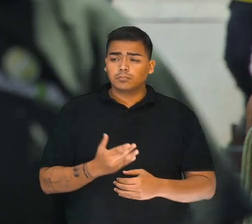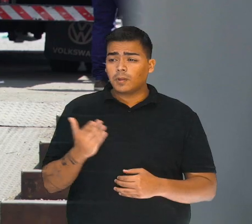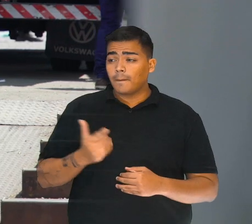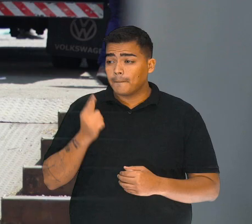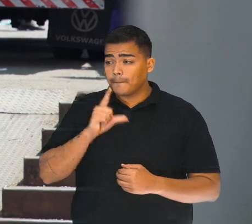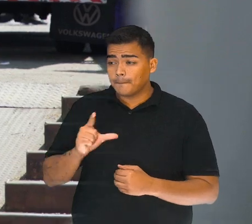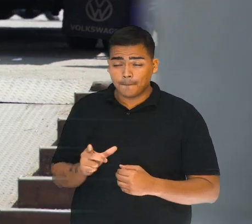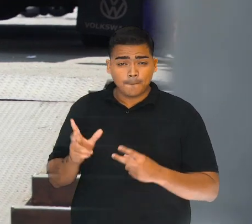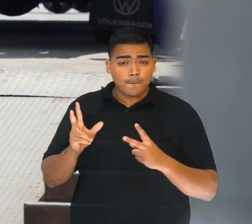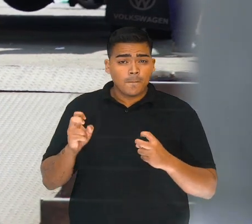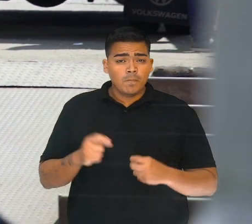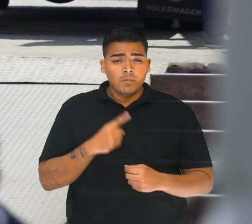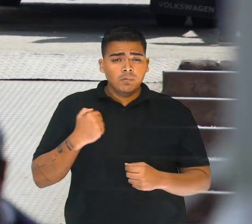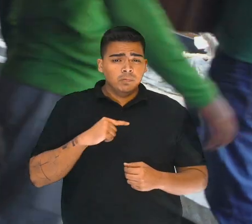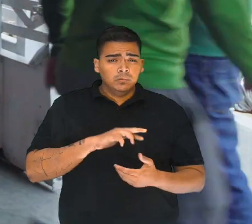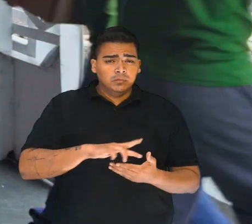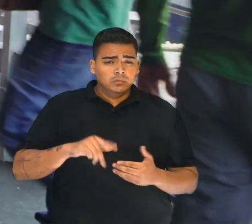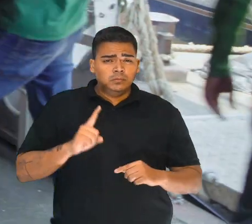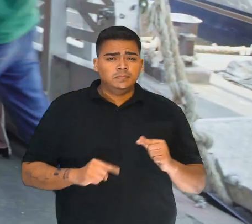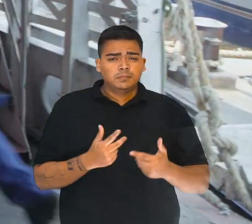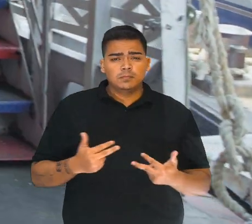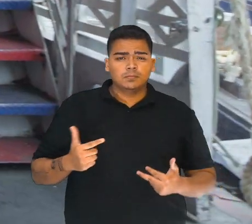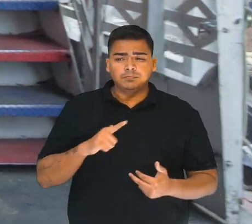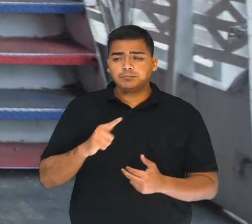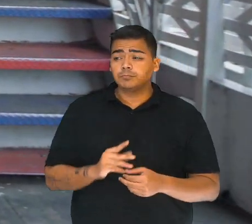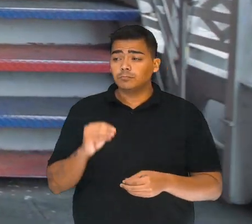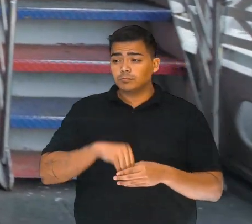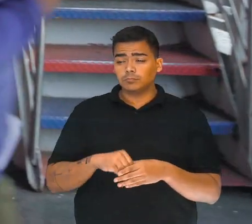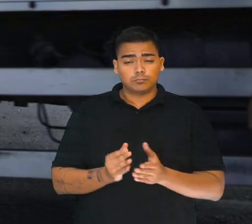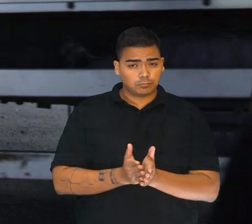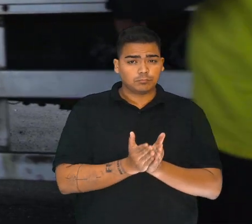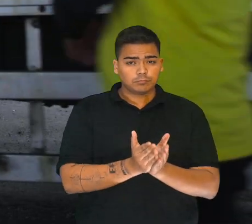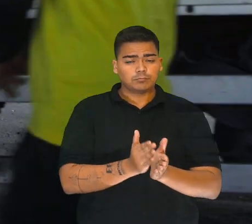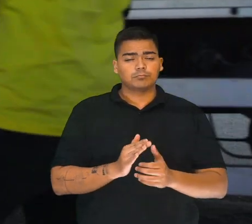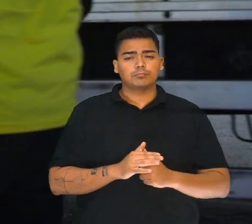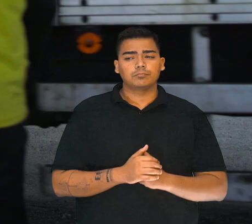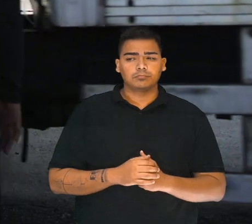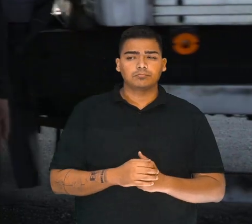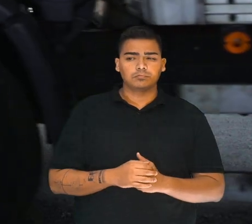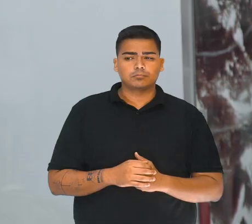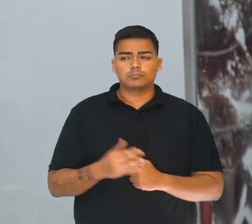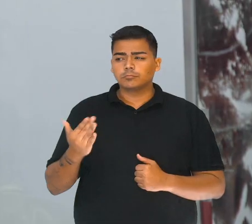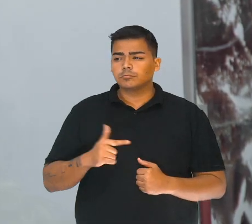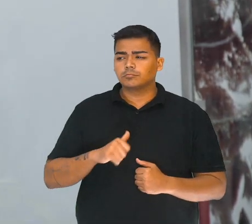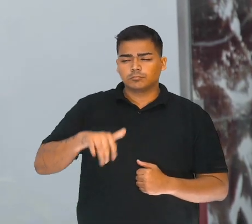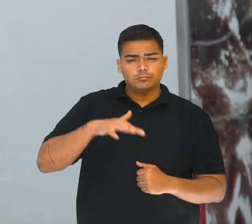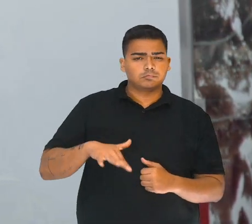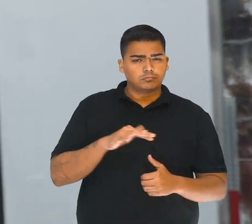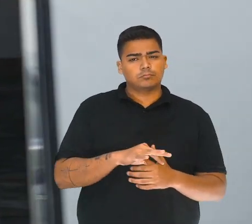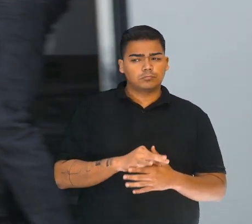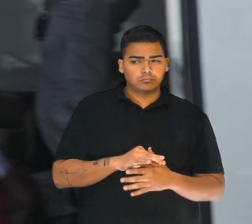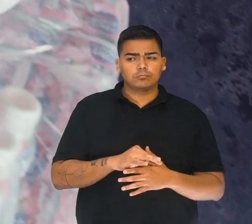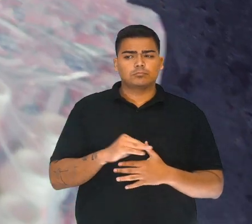Então, como vocês podem ver aqui, a gente tem diversos produtos sendo transportados em nossas embarcações. Vem aí a